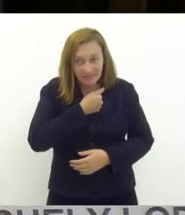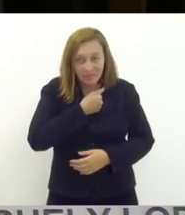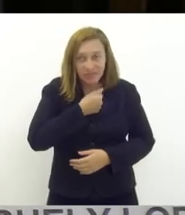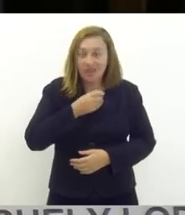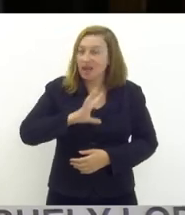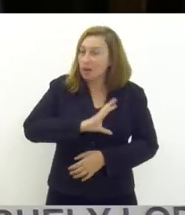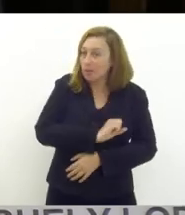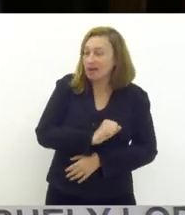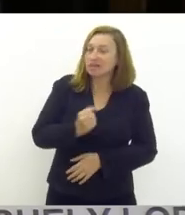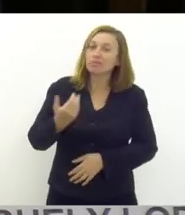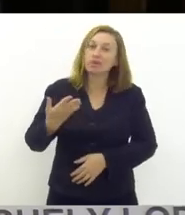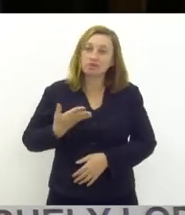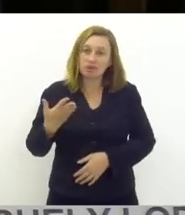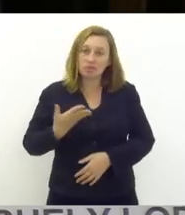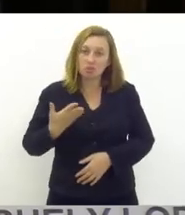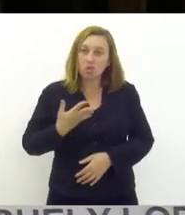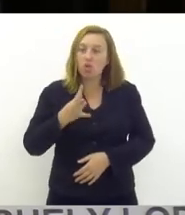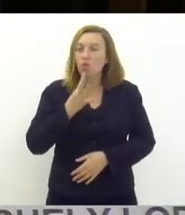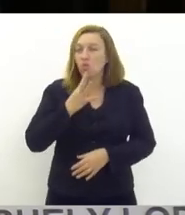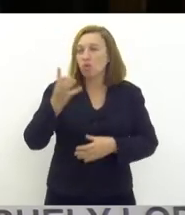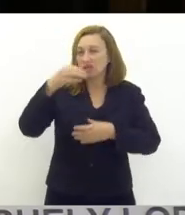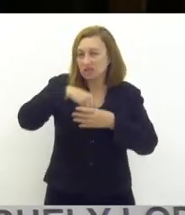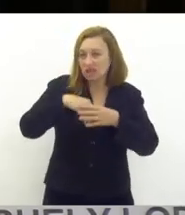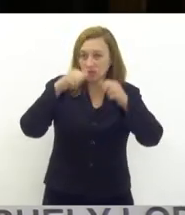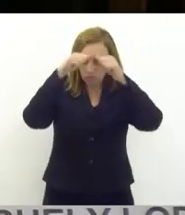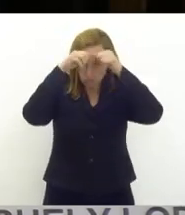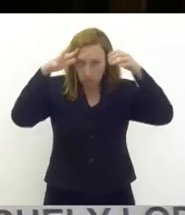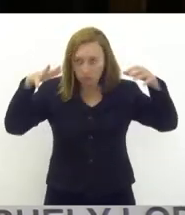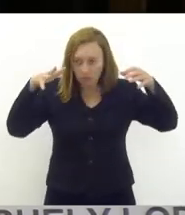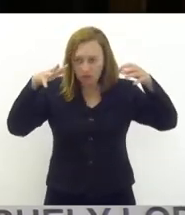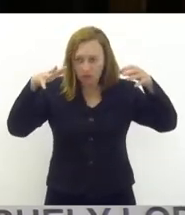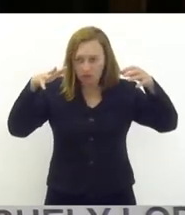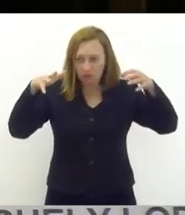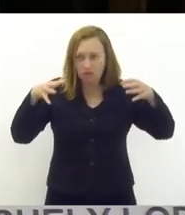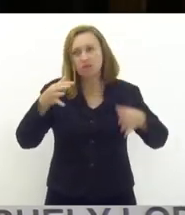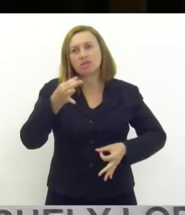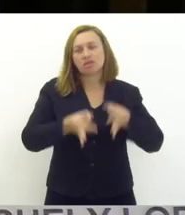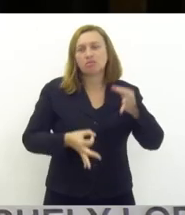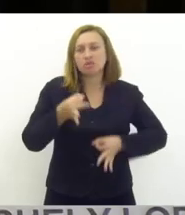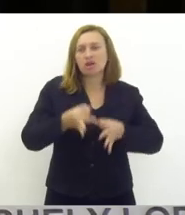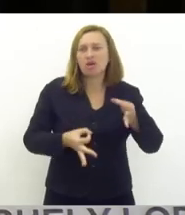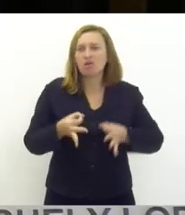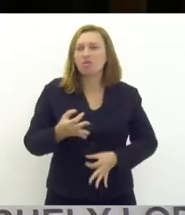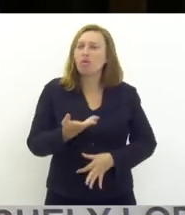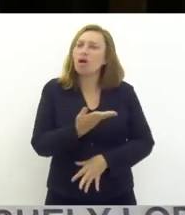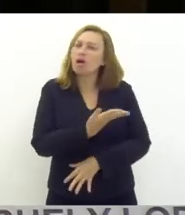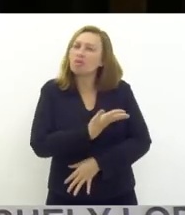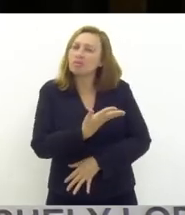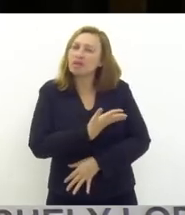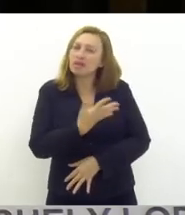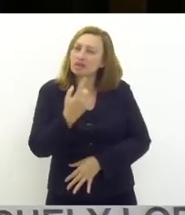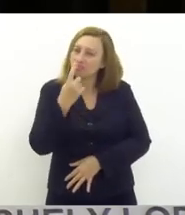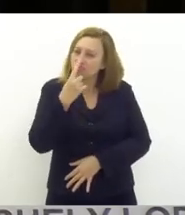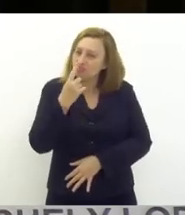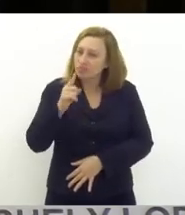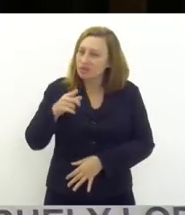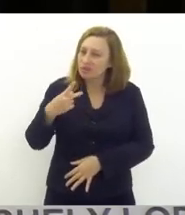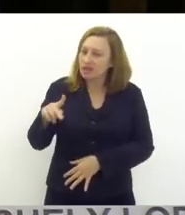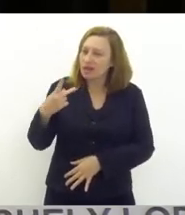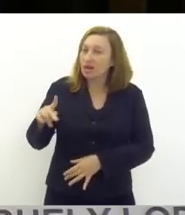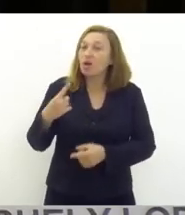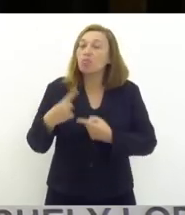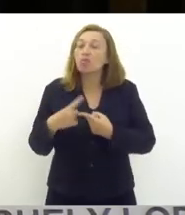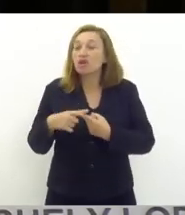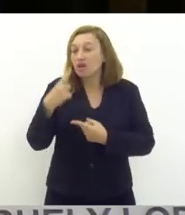amigos eu a conheci dentro do tribunal mas logo me tornei uma amiga íntima dela porque vi